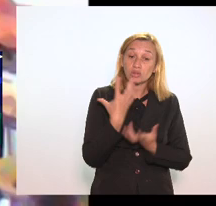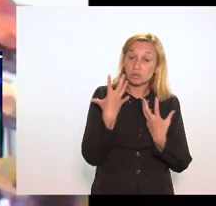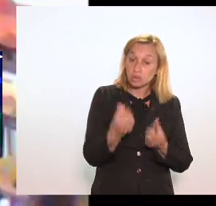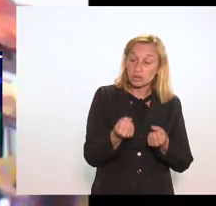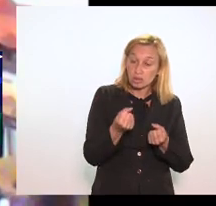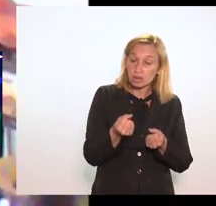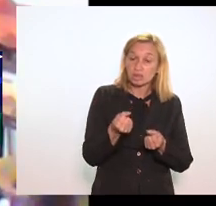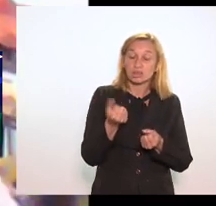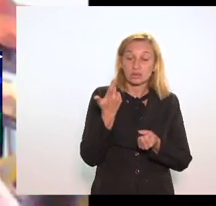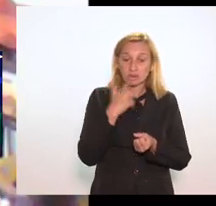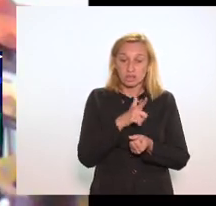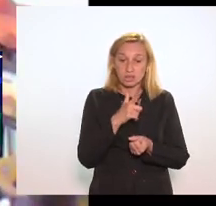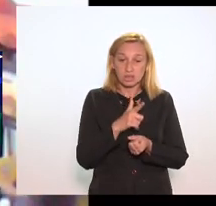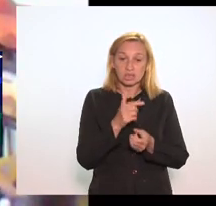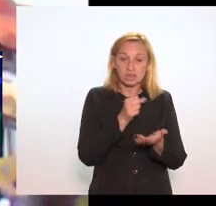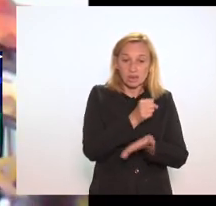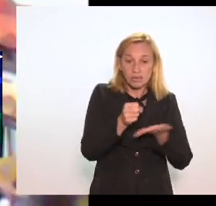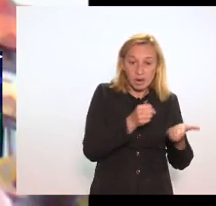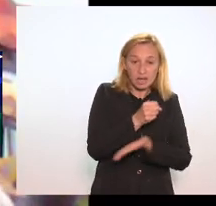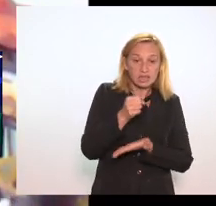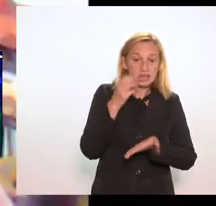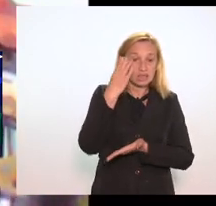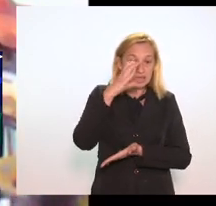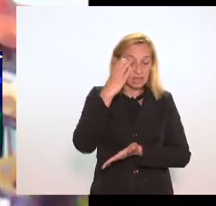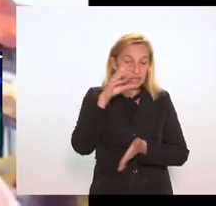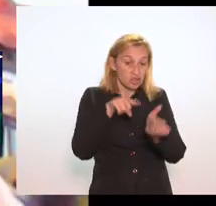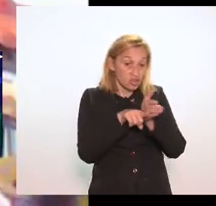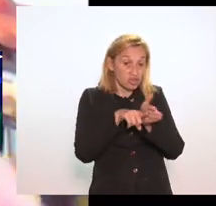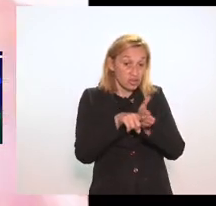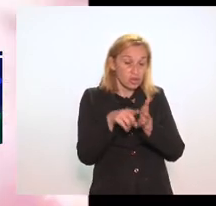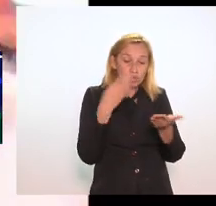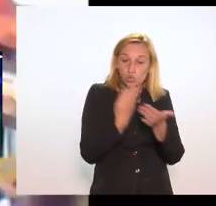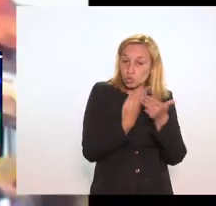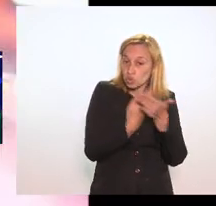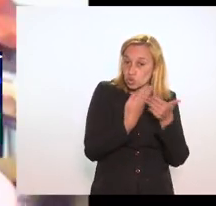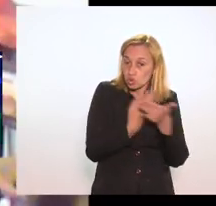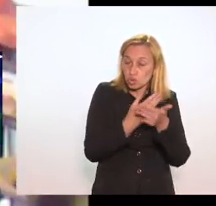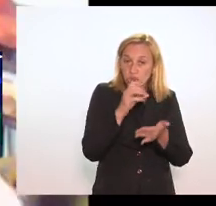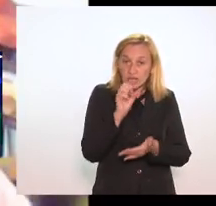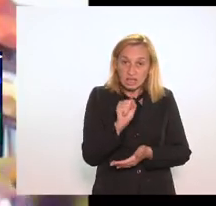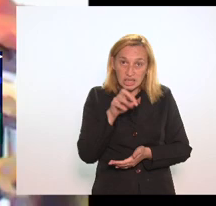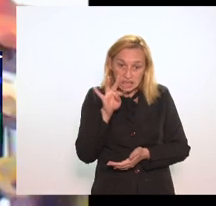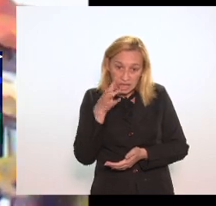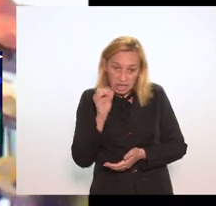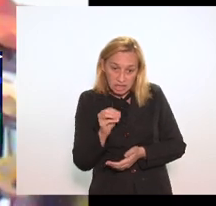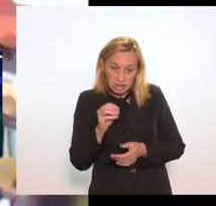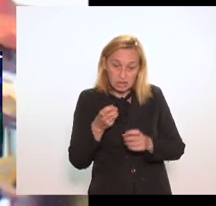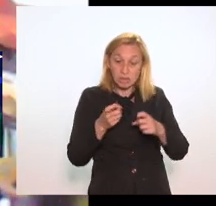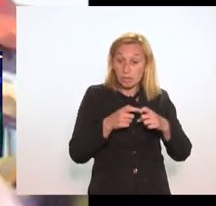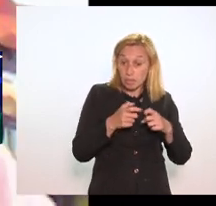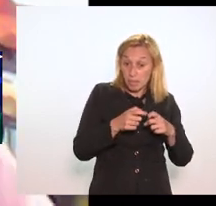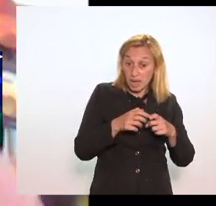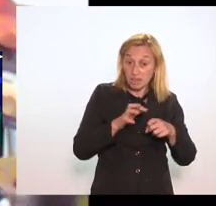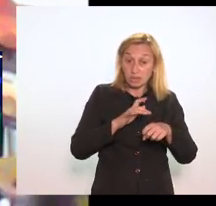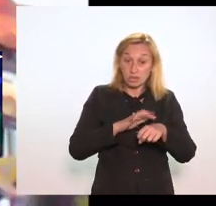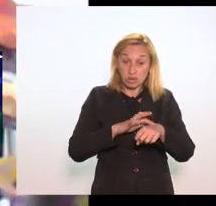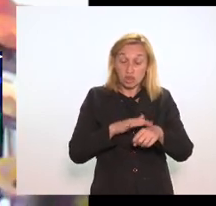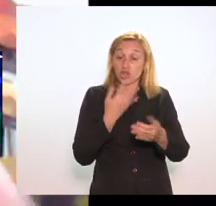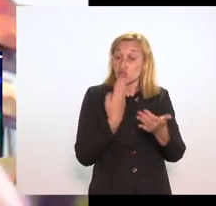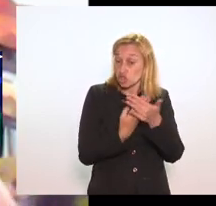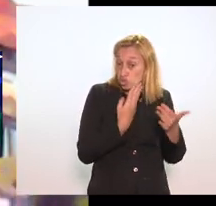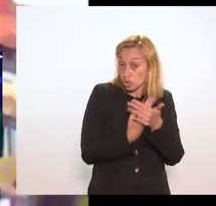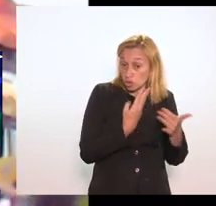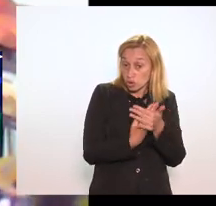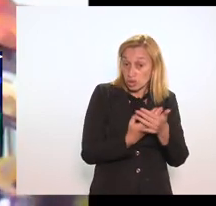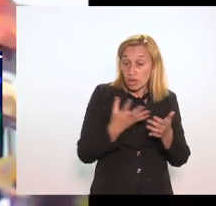com base nas análises científicas com base nos estudos dos sanitaristas e infectologistas fazemos um